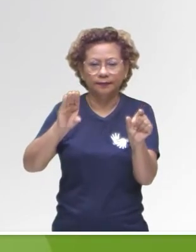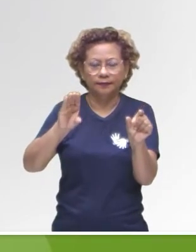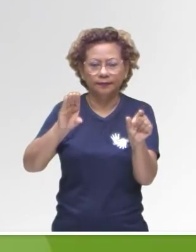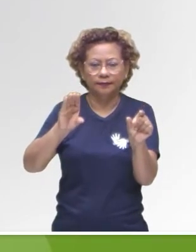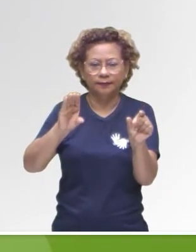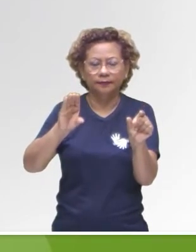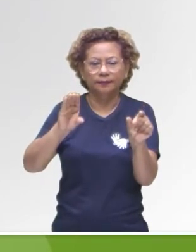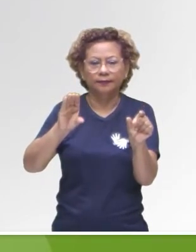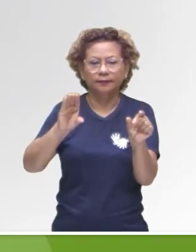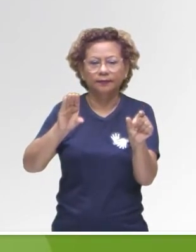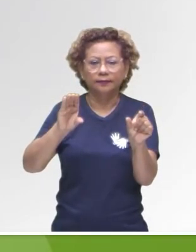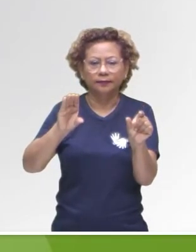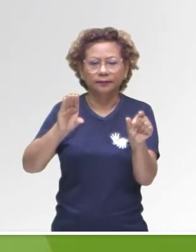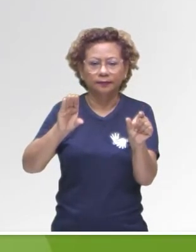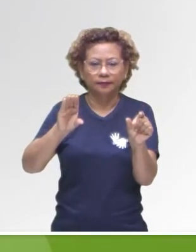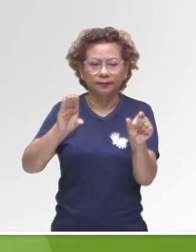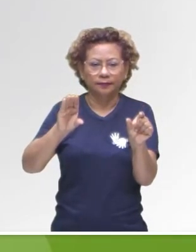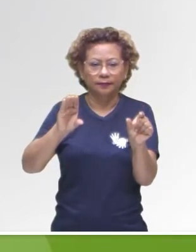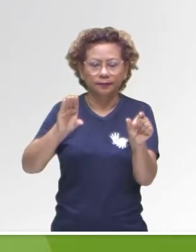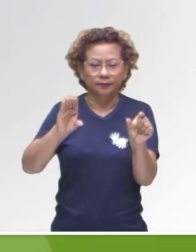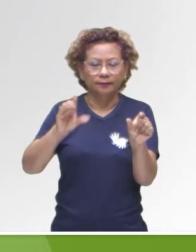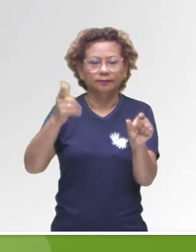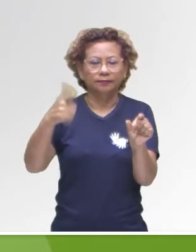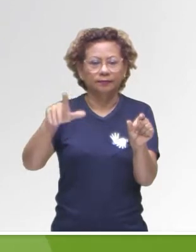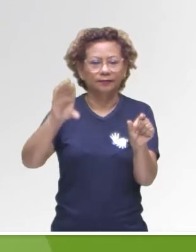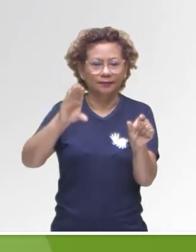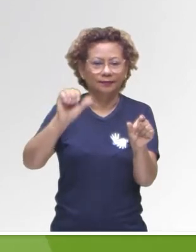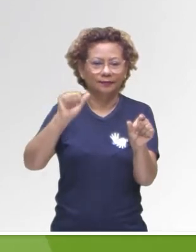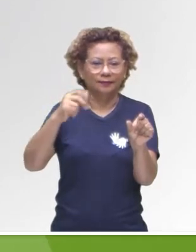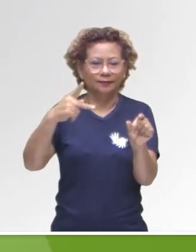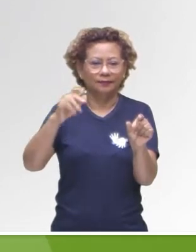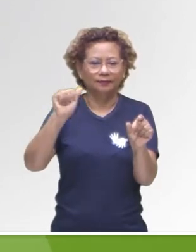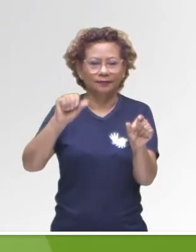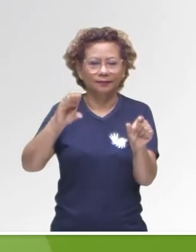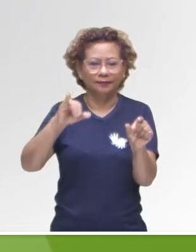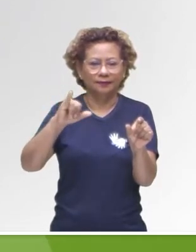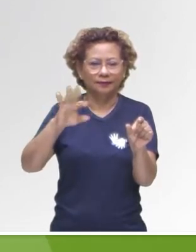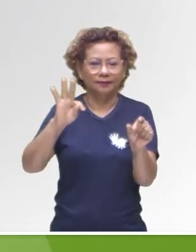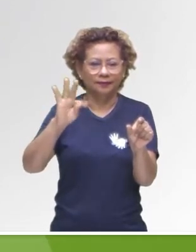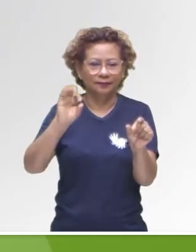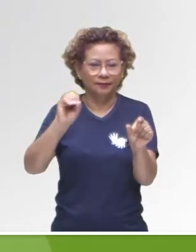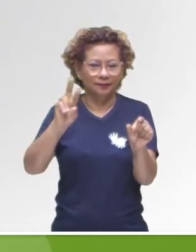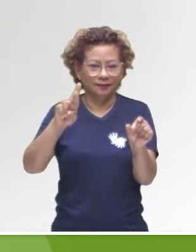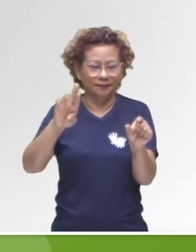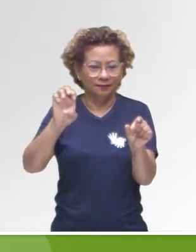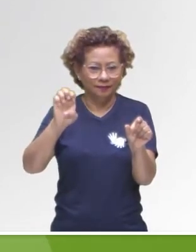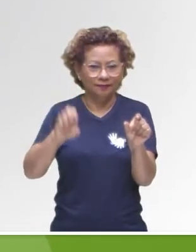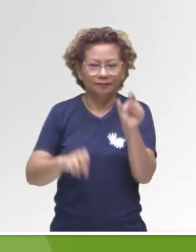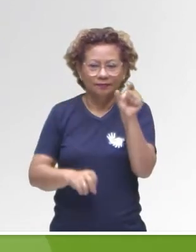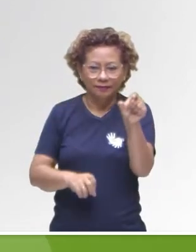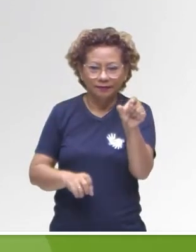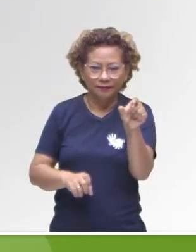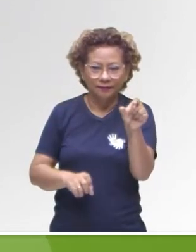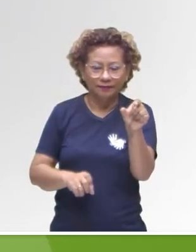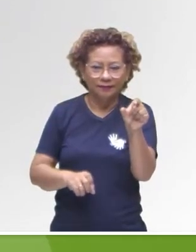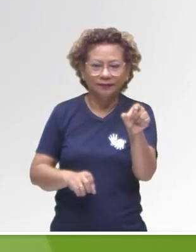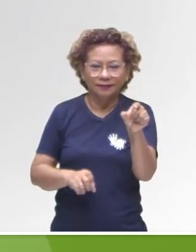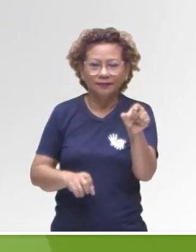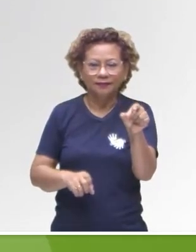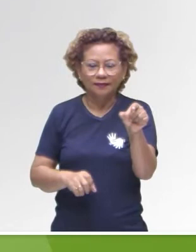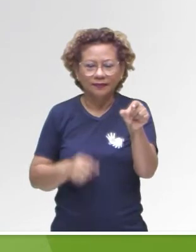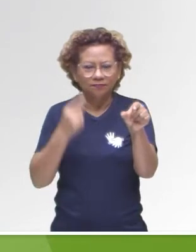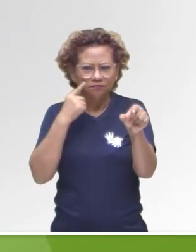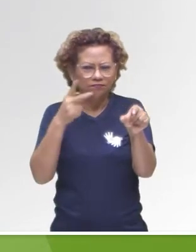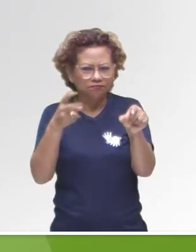uma certa quantidade de carga elétrica durante um intervalo de tempo curto. Que fatores, além da diferença